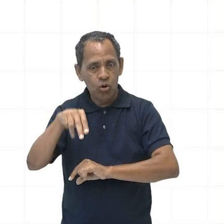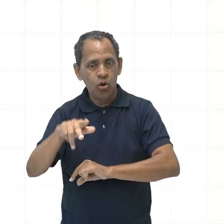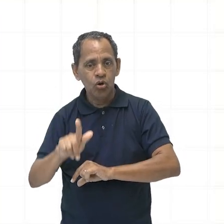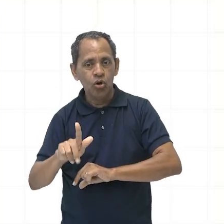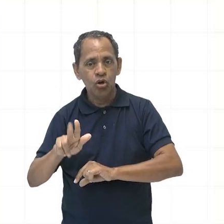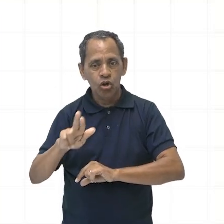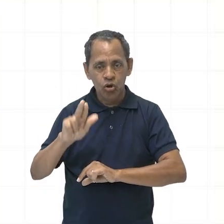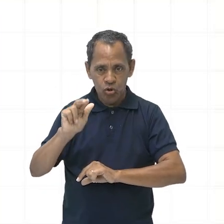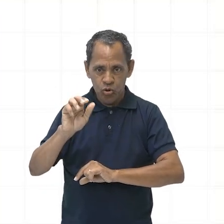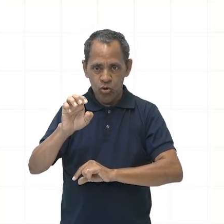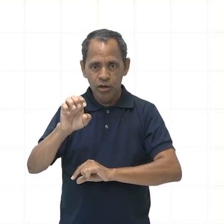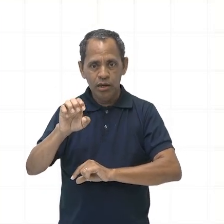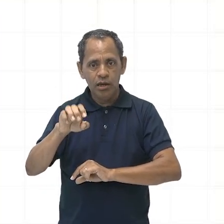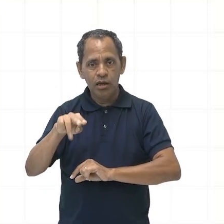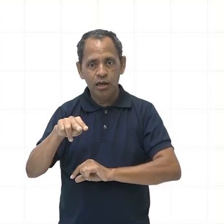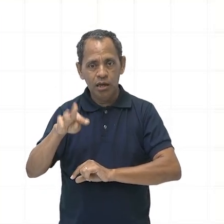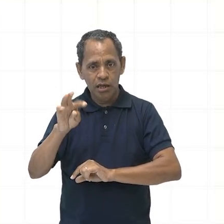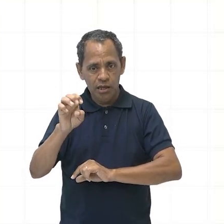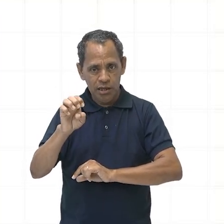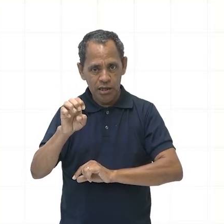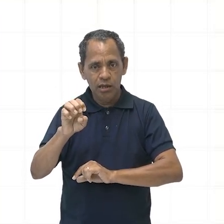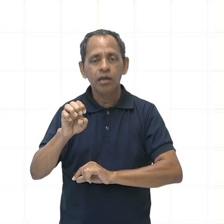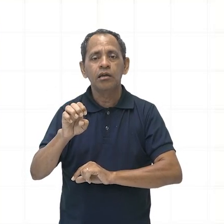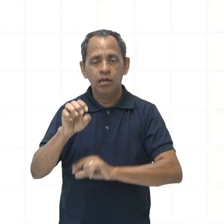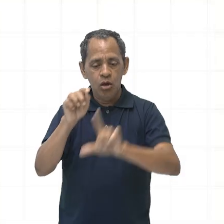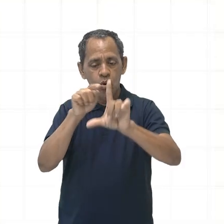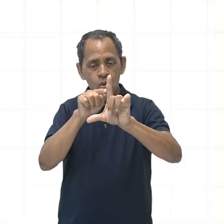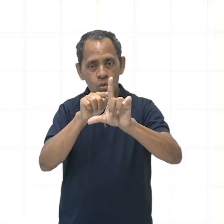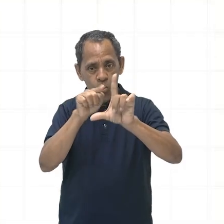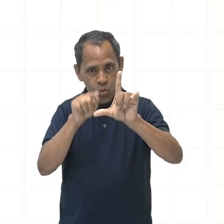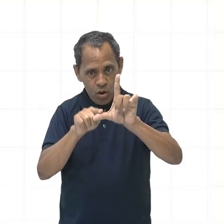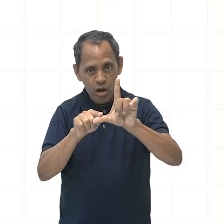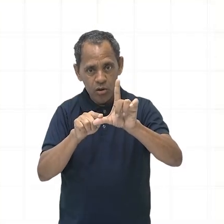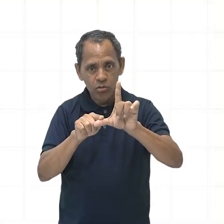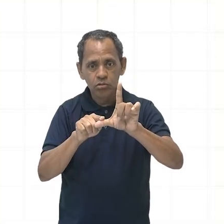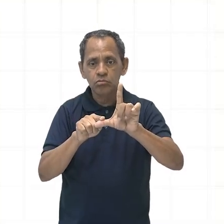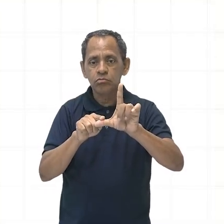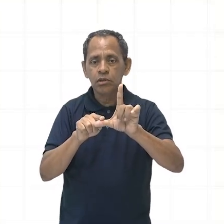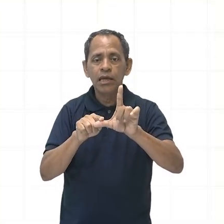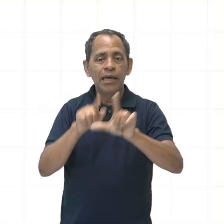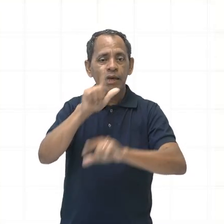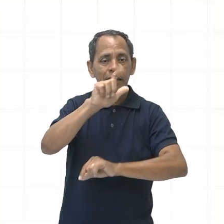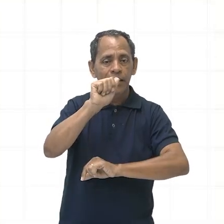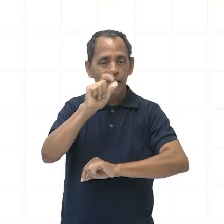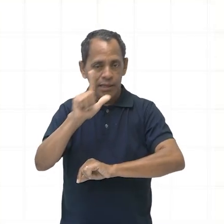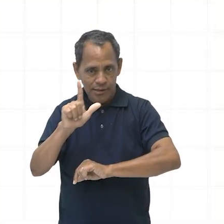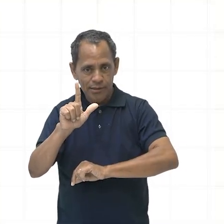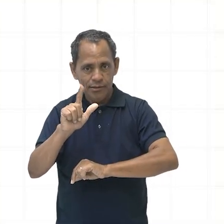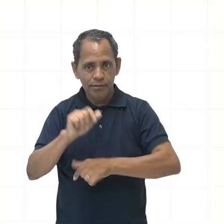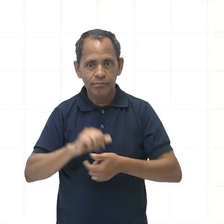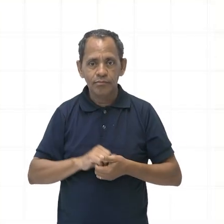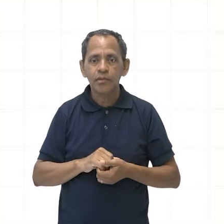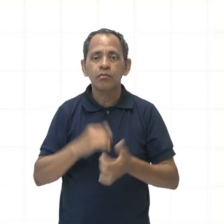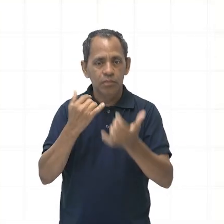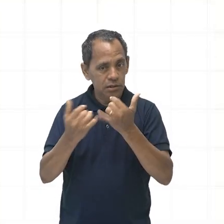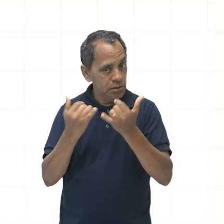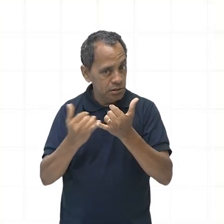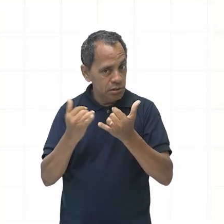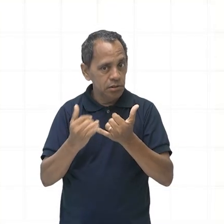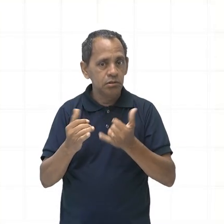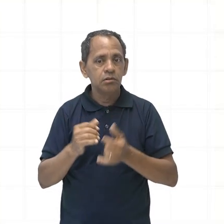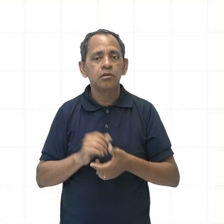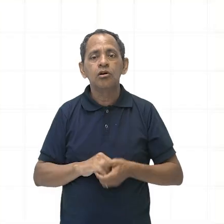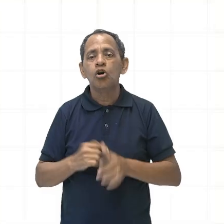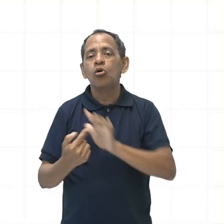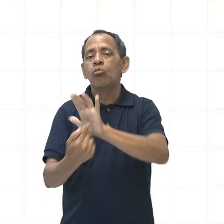aqui. Os triângulos a seguir são semelhantes pelo caso LAL. Então, ele já está dizendo que é semelhante.